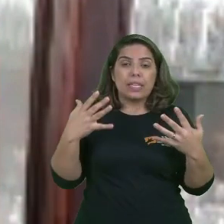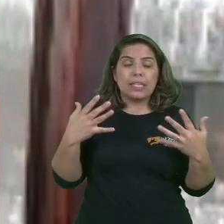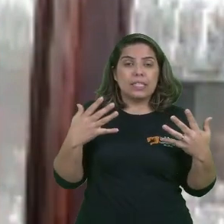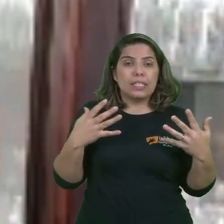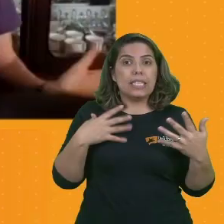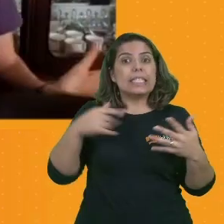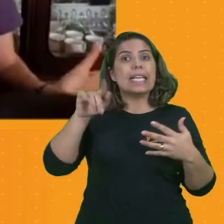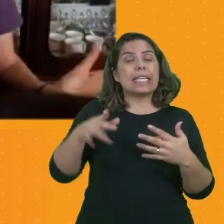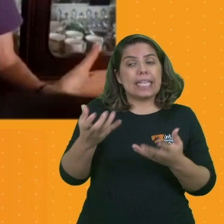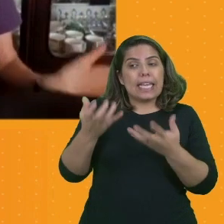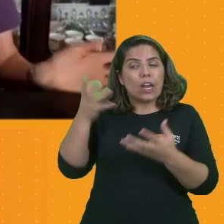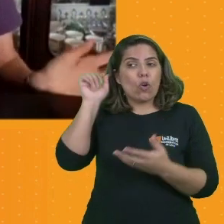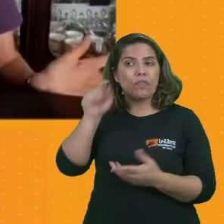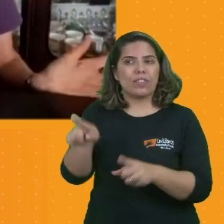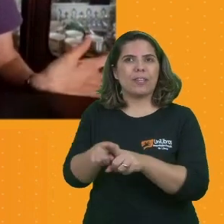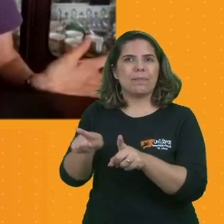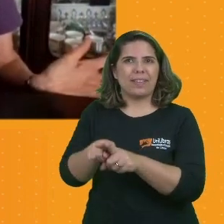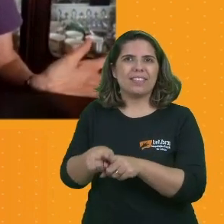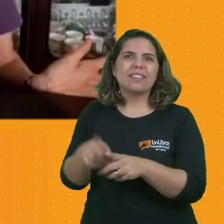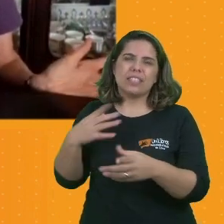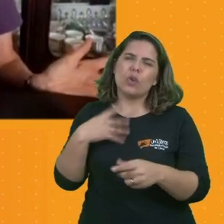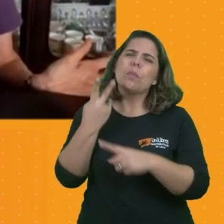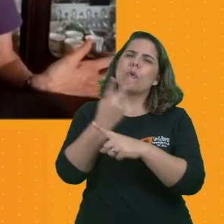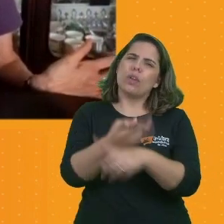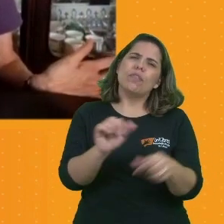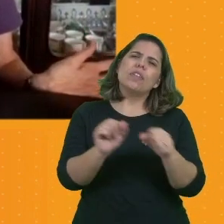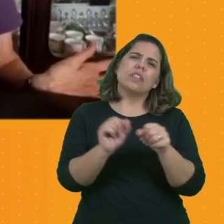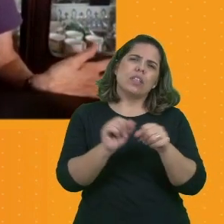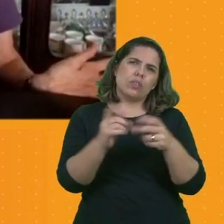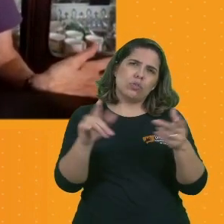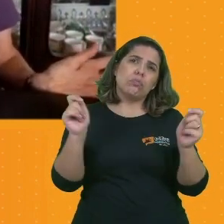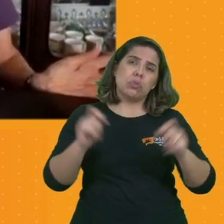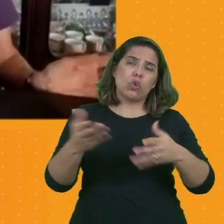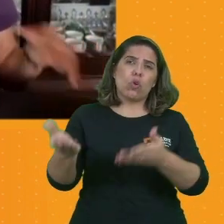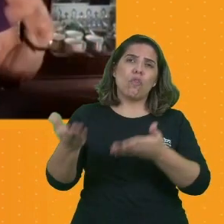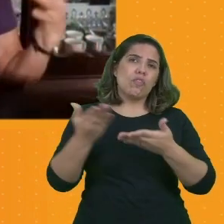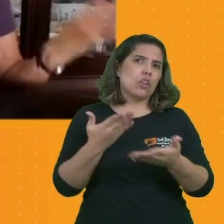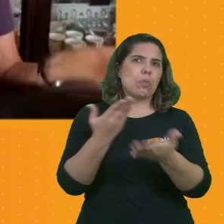queira explicar Então eu tenho procurado fazer isso